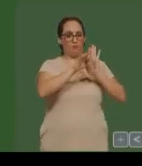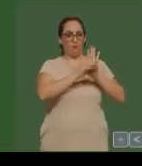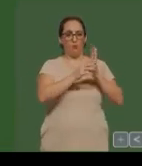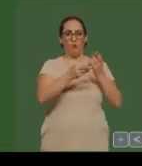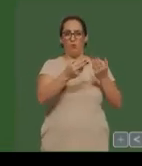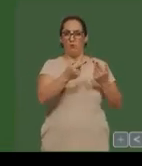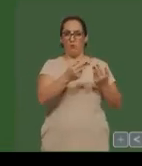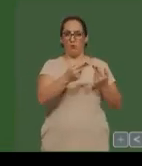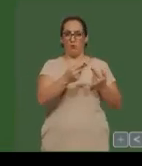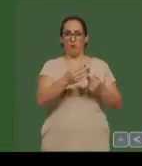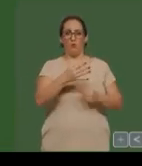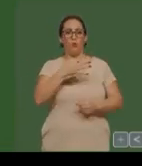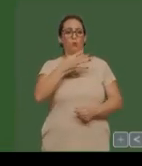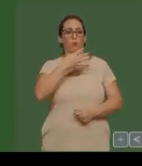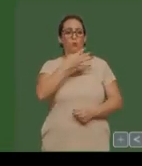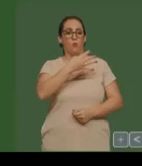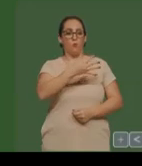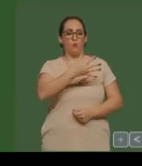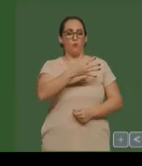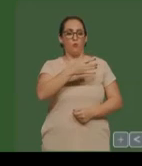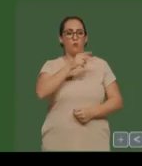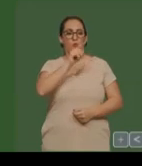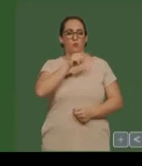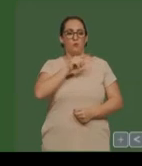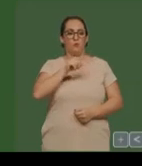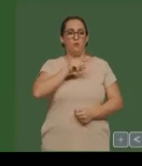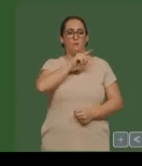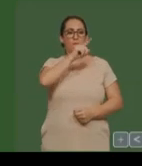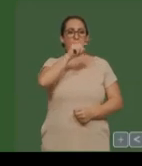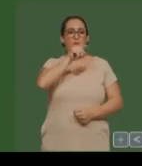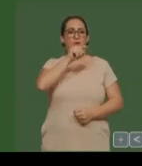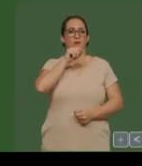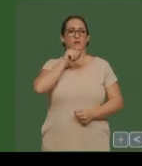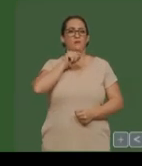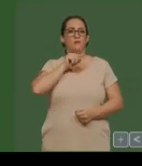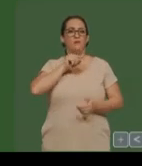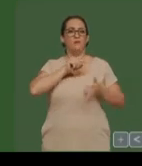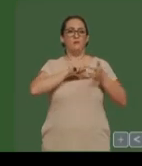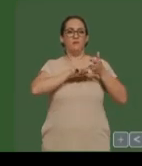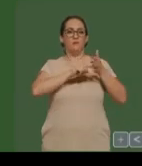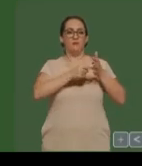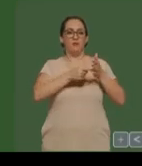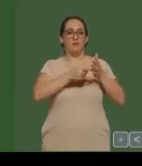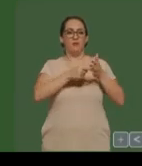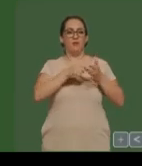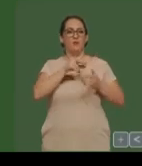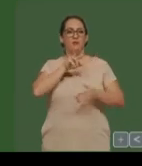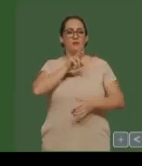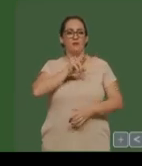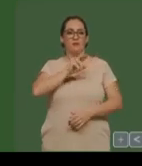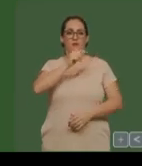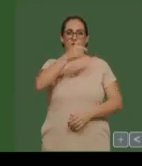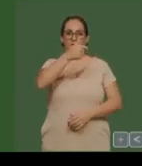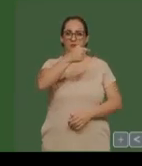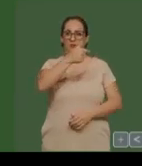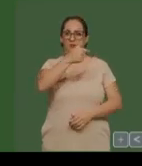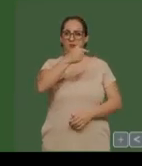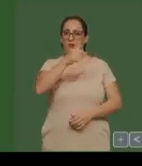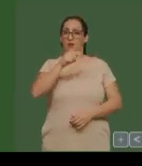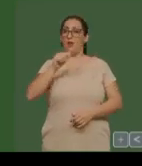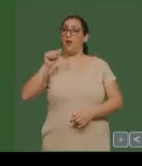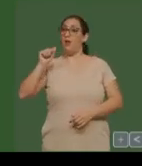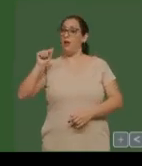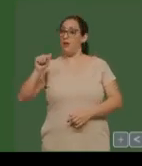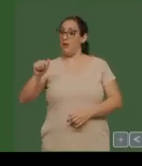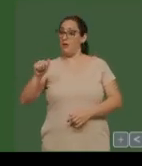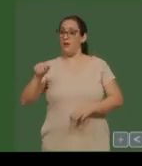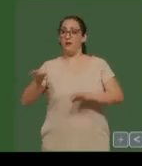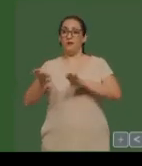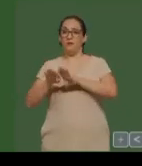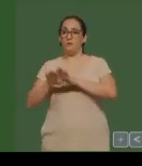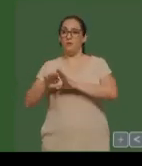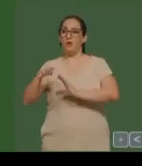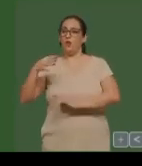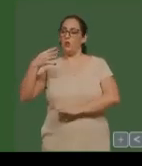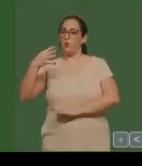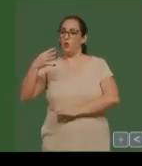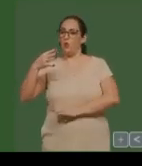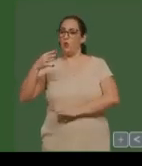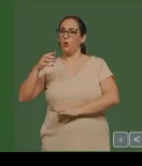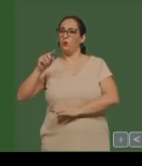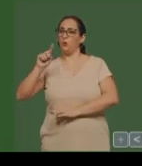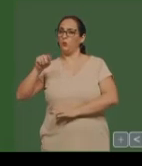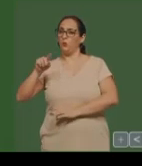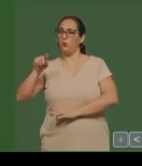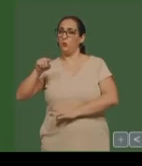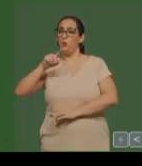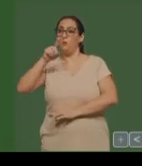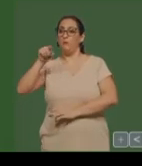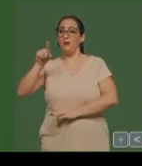4π vezes o raio ao quadrado. E aqui 4π, gente, o raio aqui não é 2r, então